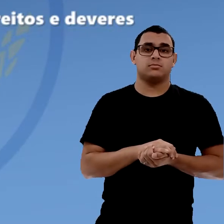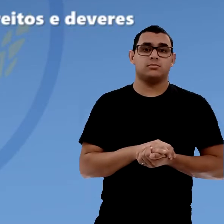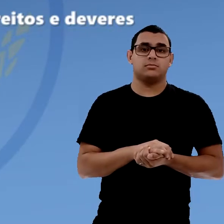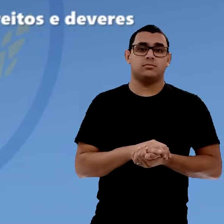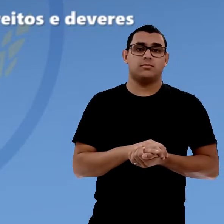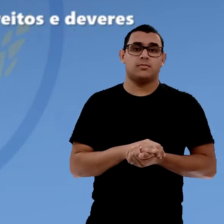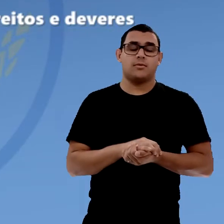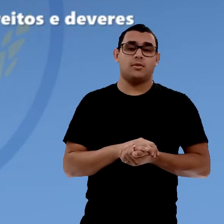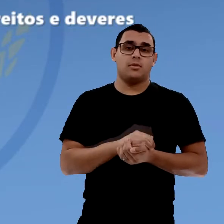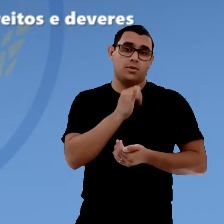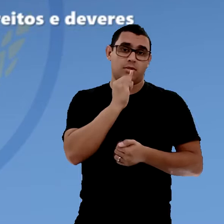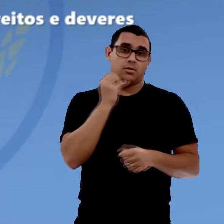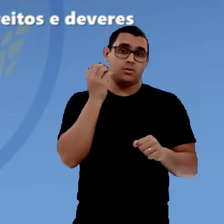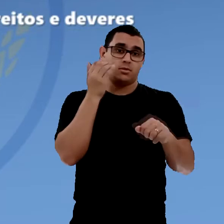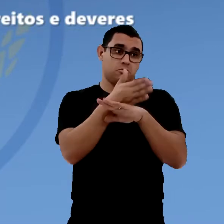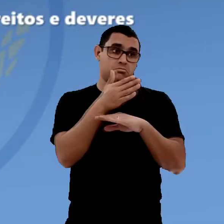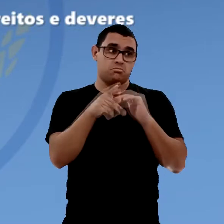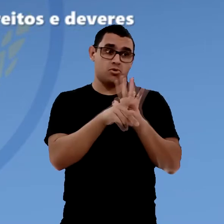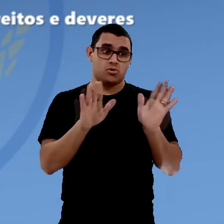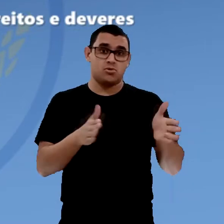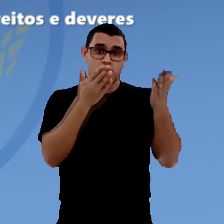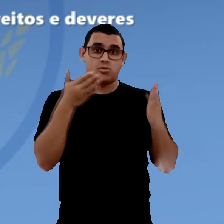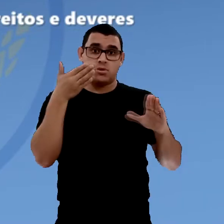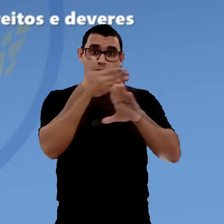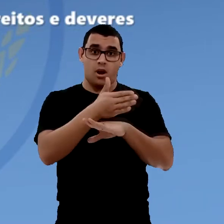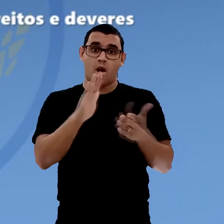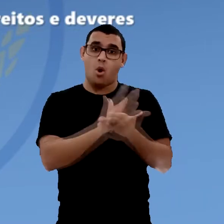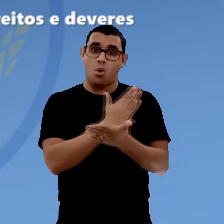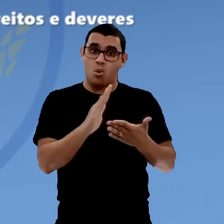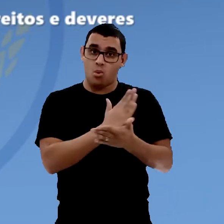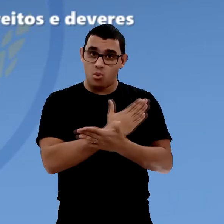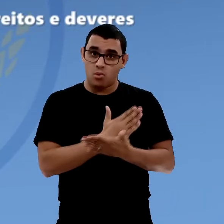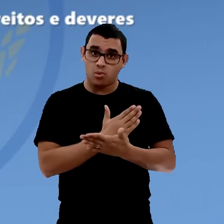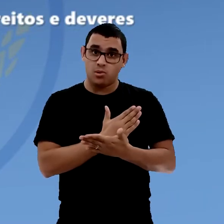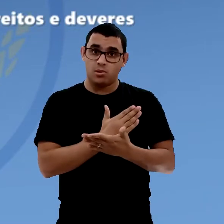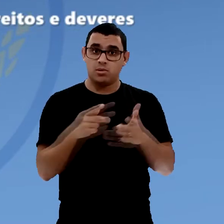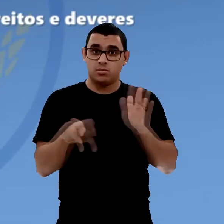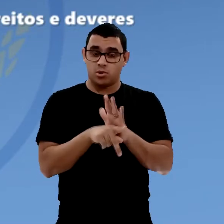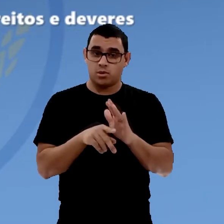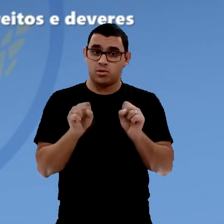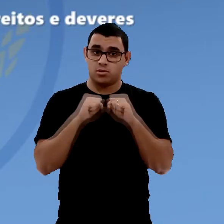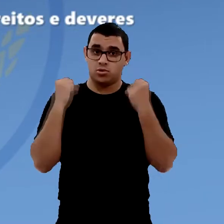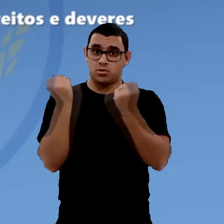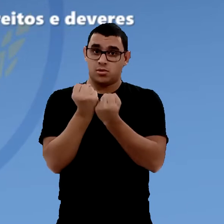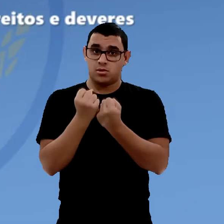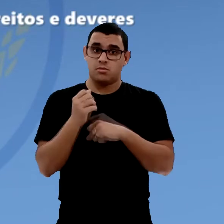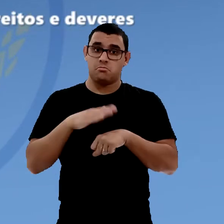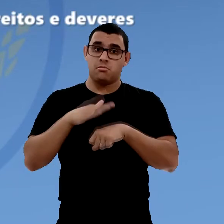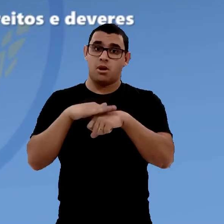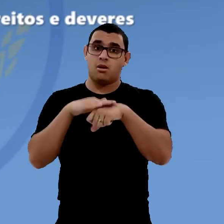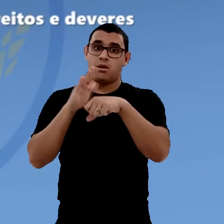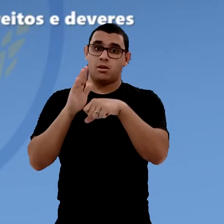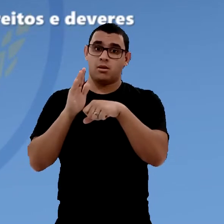em determinado evento, entrar em determinado evento que a sociedade